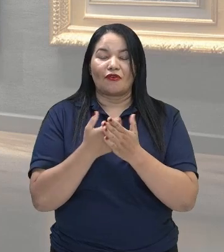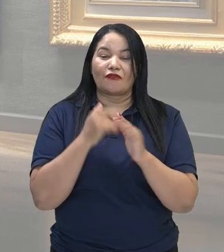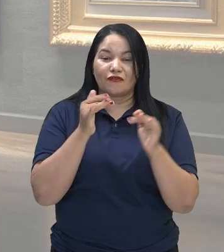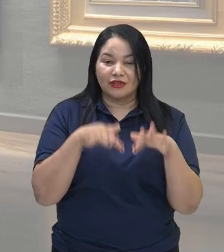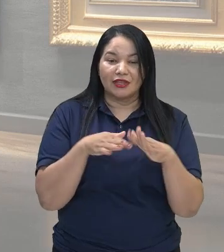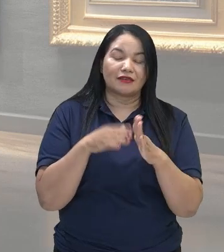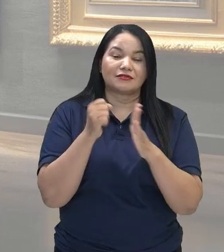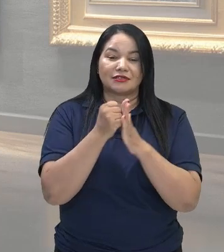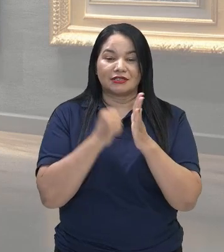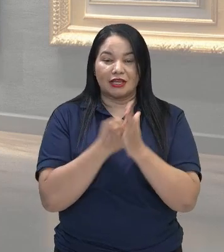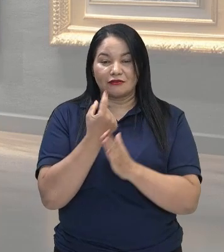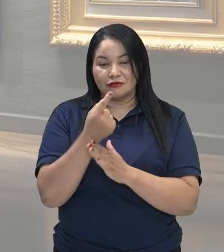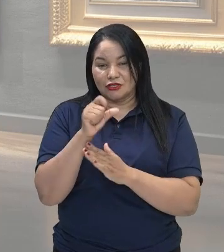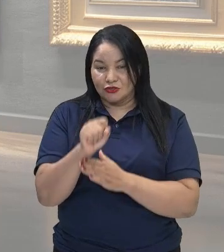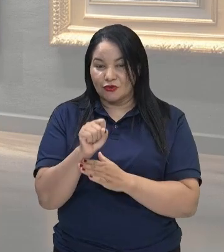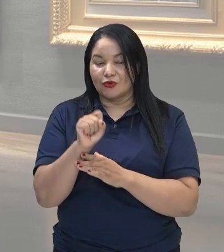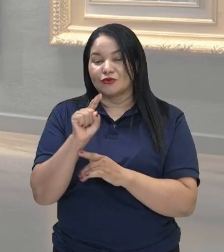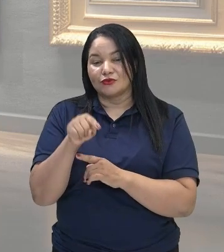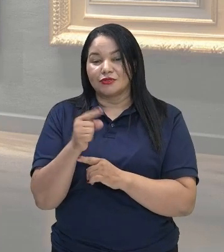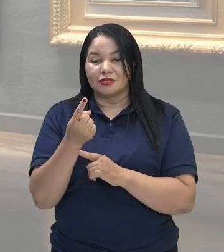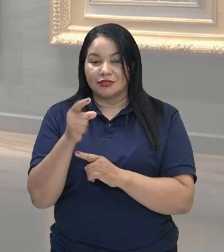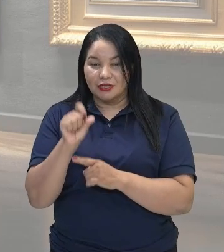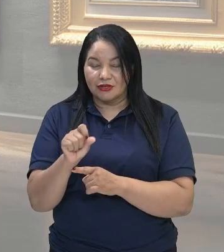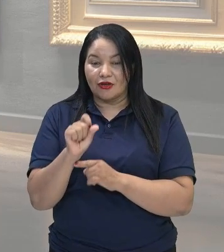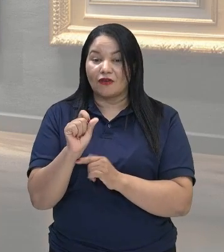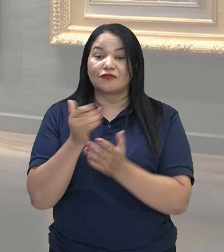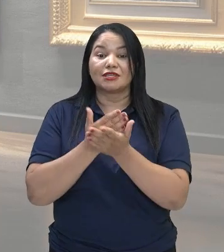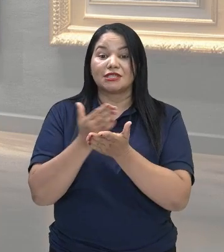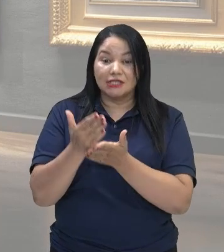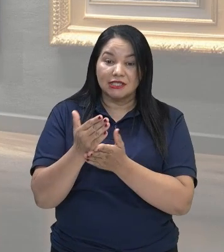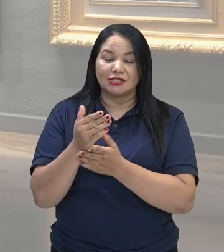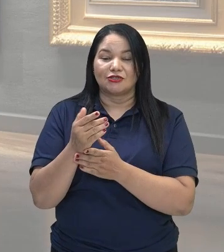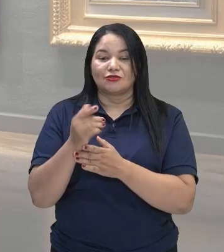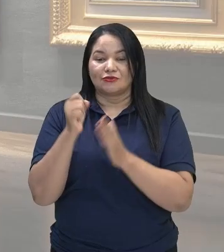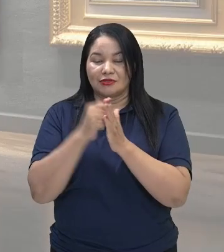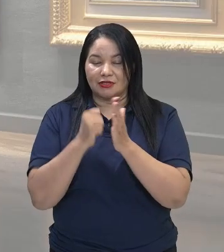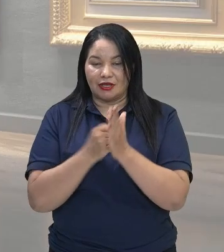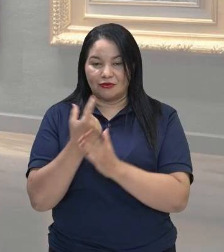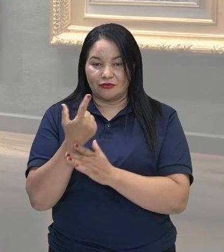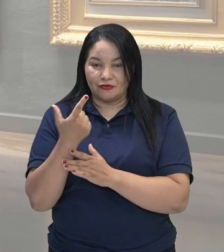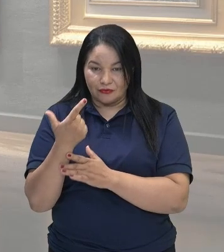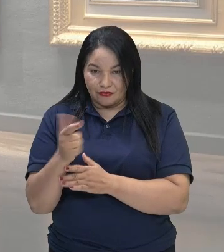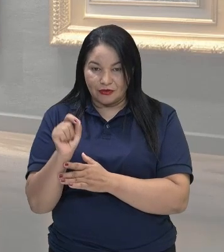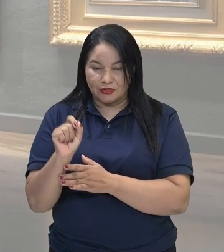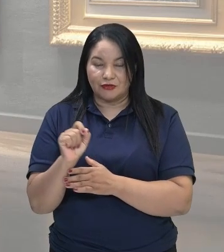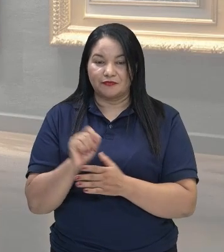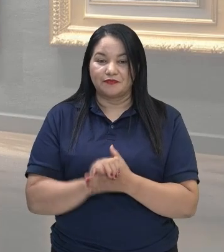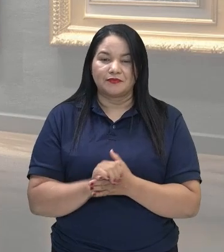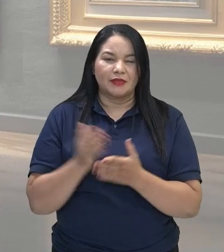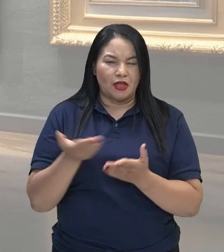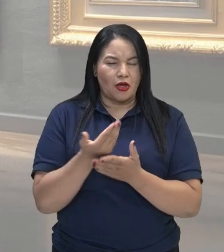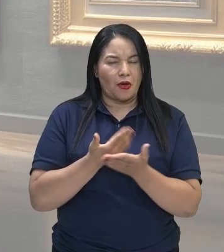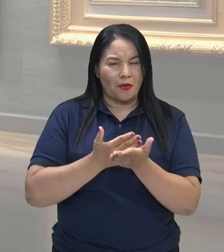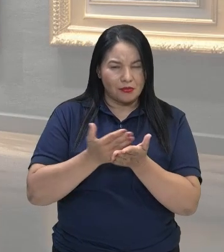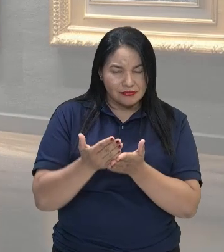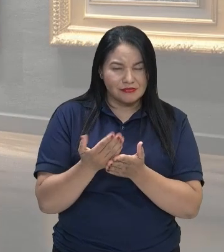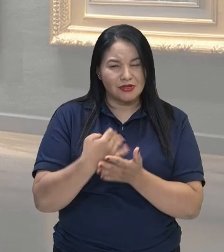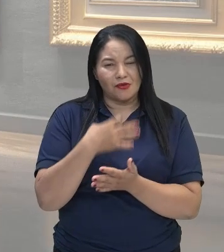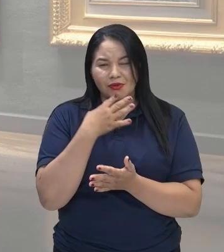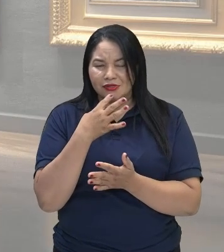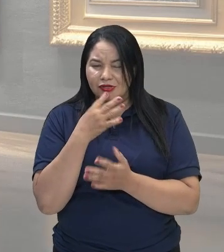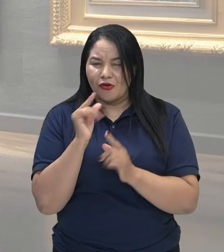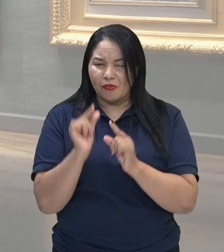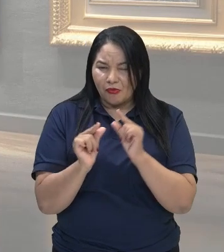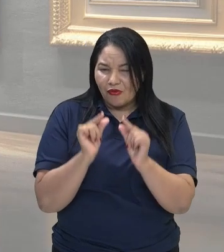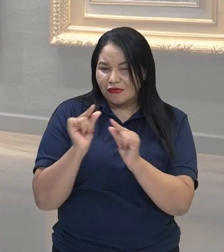século XIX e início do século XX. E vamos começar conhecendo um pouquinho de cada